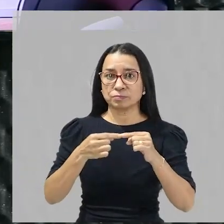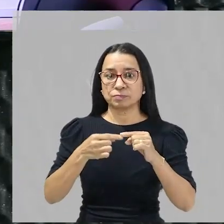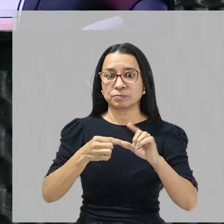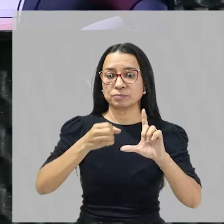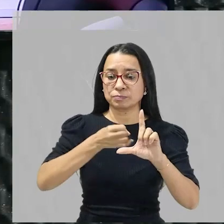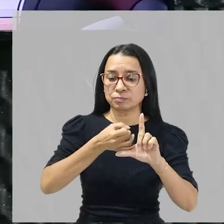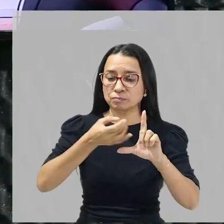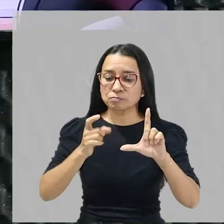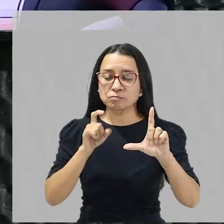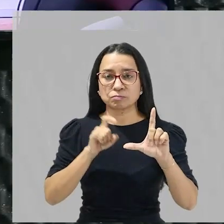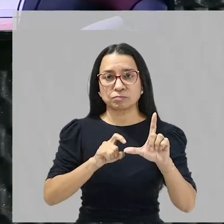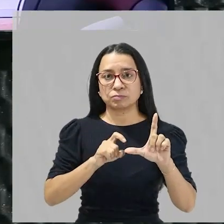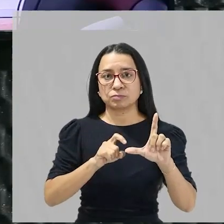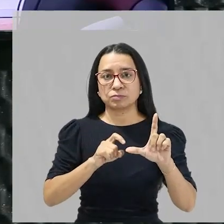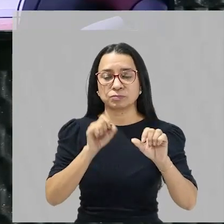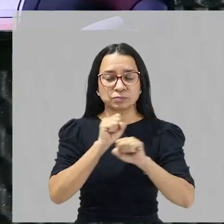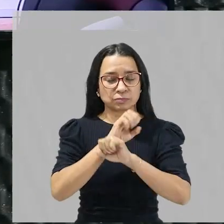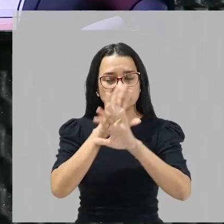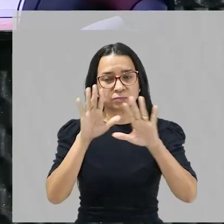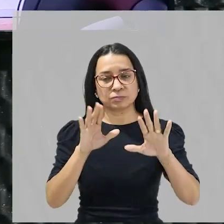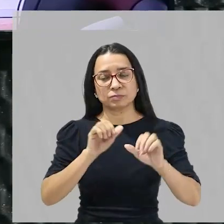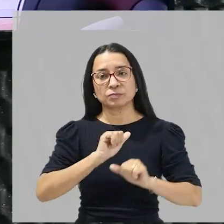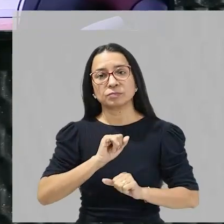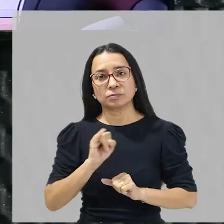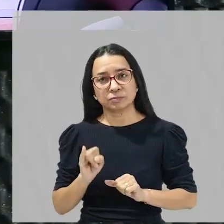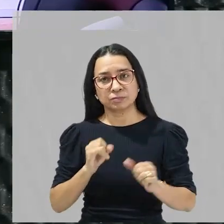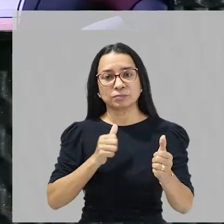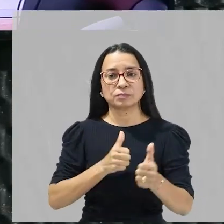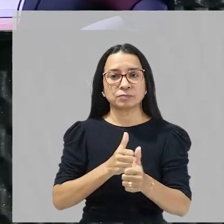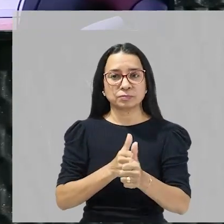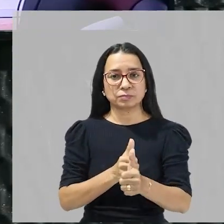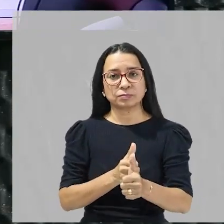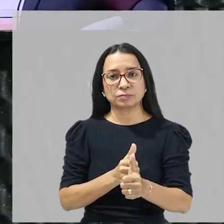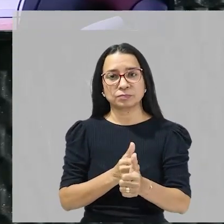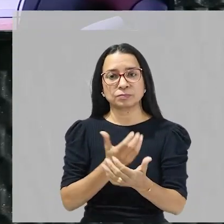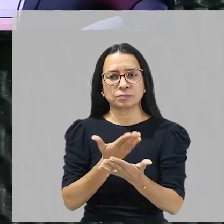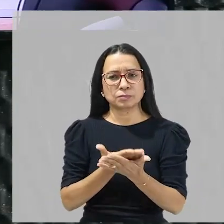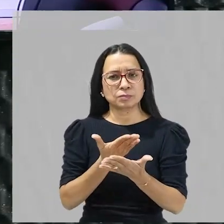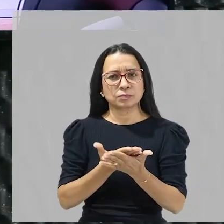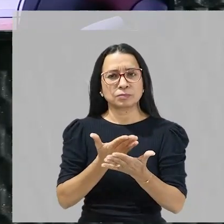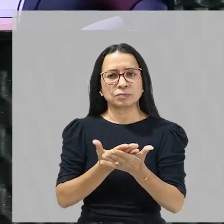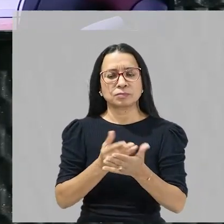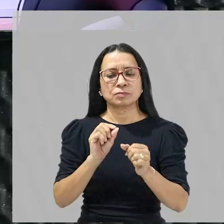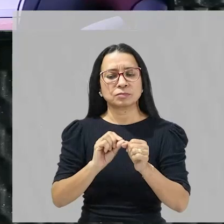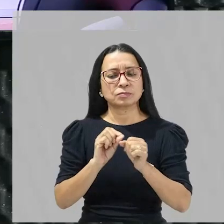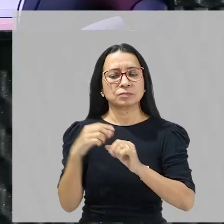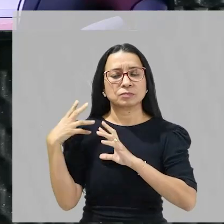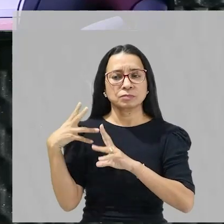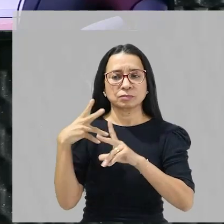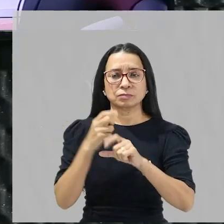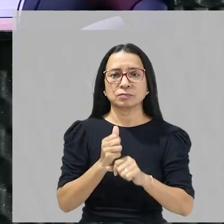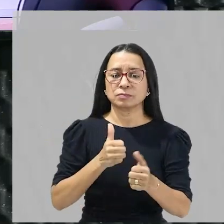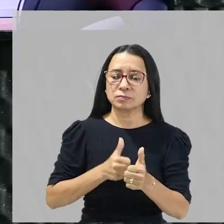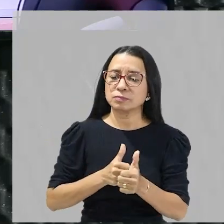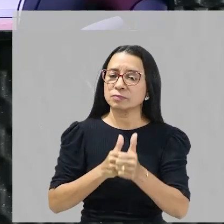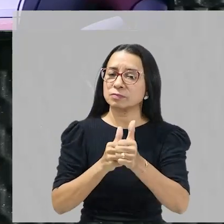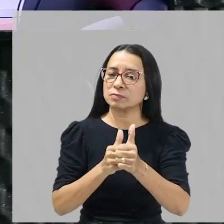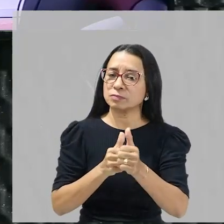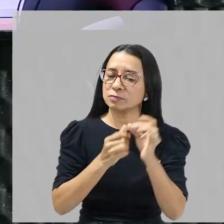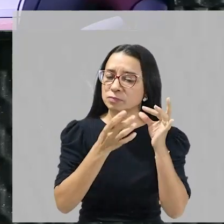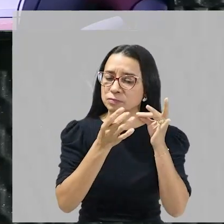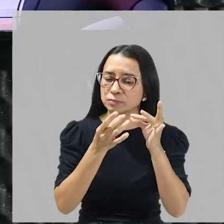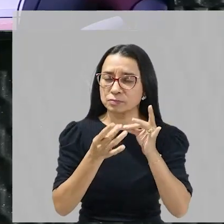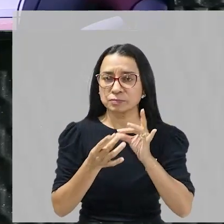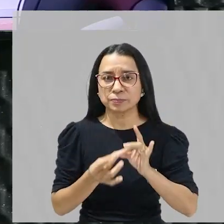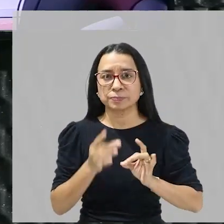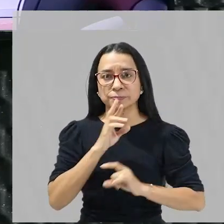logarítmica. E, claro, se você acompanhar tudo direitinho, estiver estudando, fazendo a tua revisão, acompanhando o passo a passo da